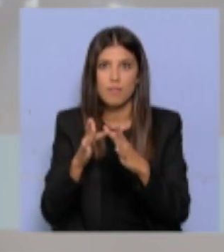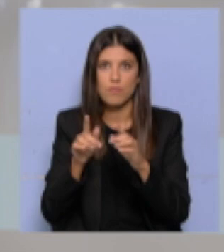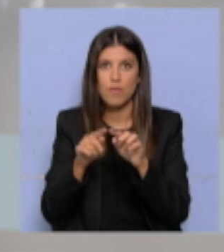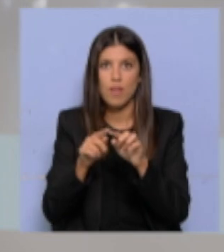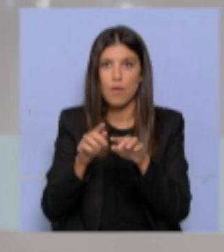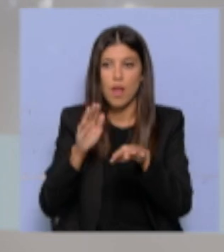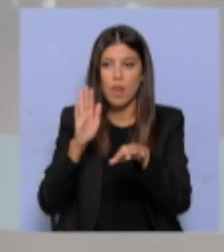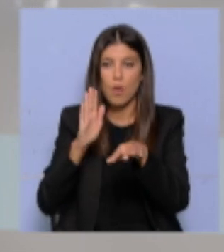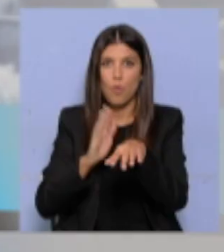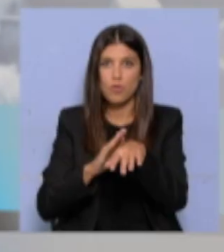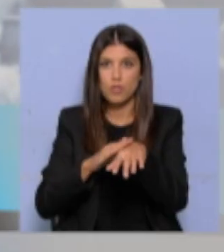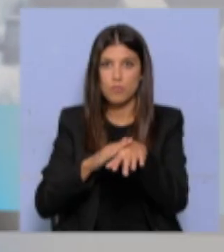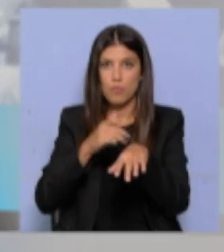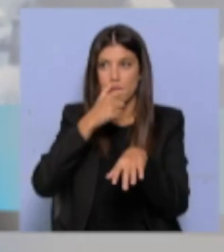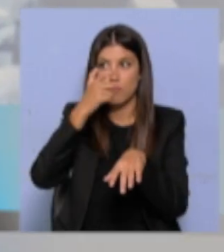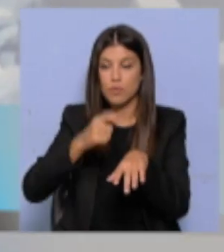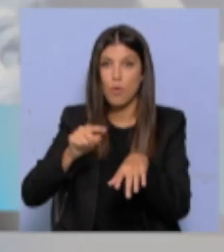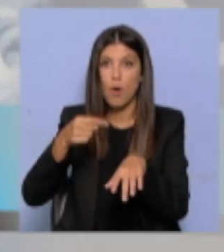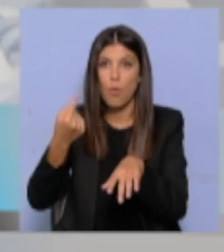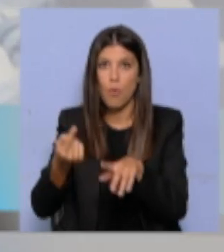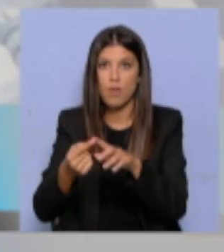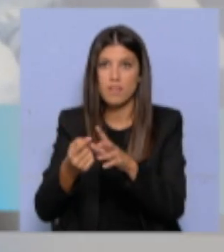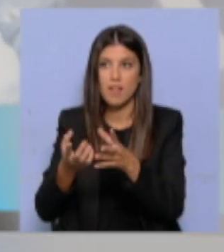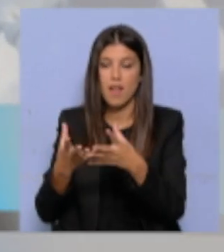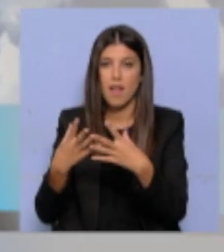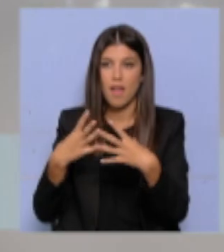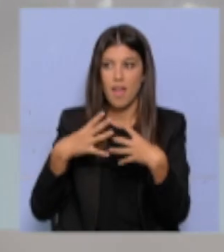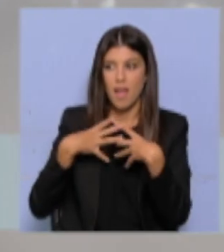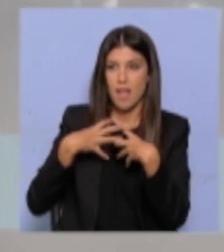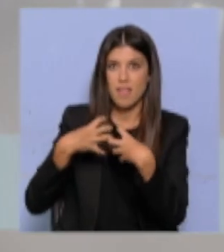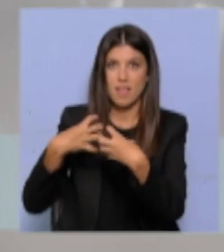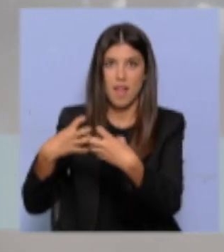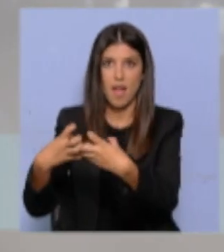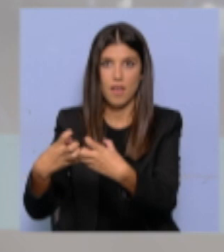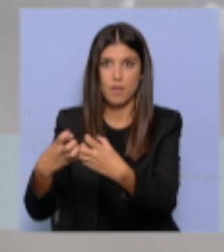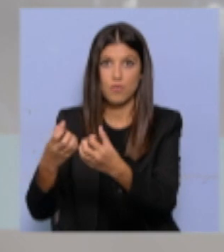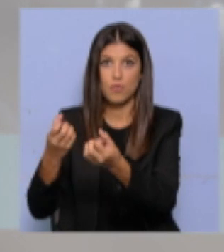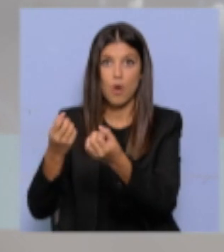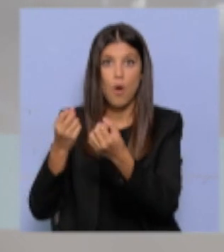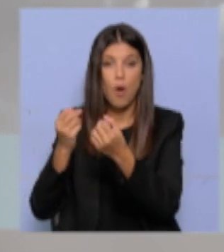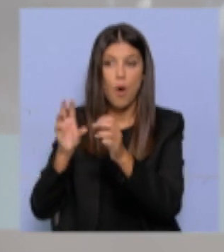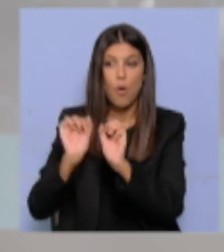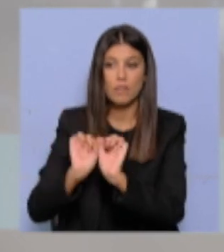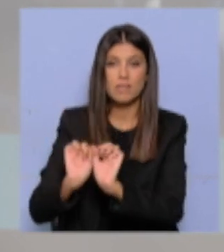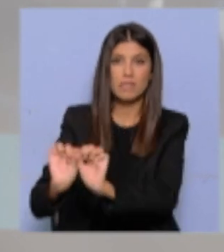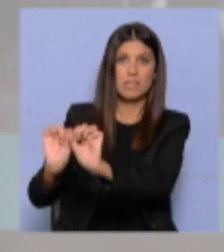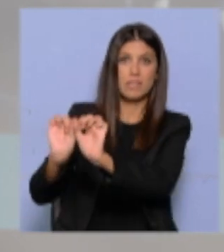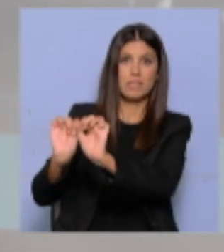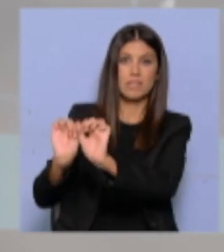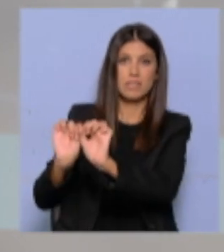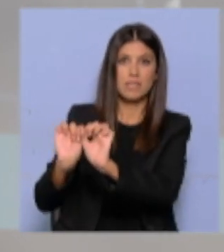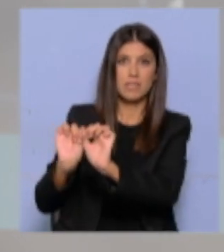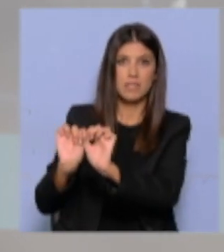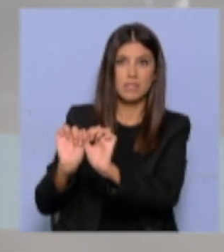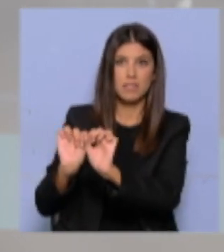ou repele-nos. O testemunho, se há um verdadeiro encontro, o testemunho nunca nos deixa indiferentes. Ou